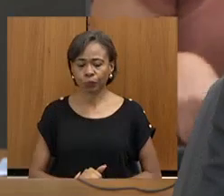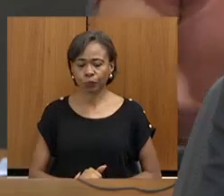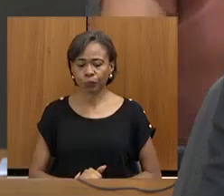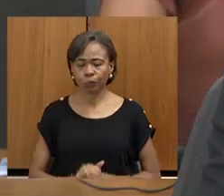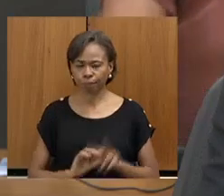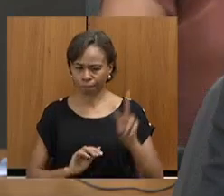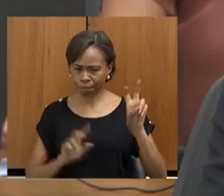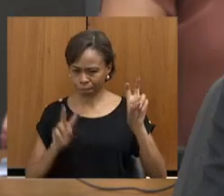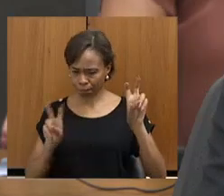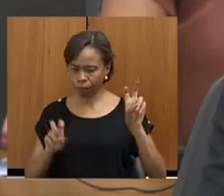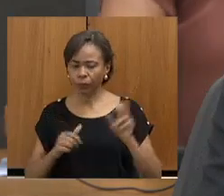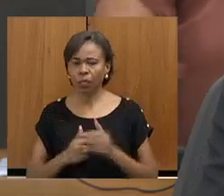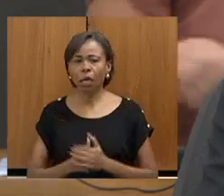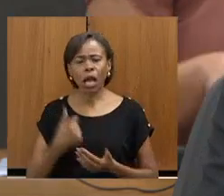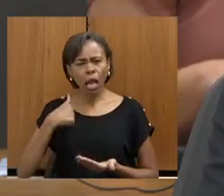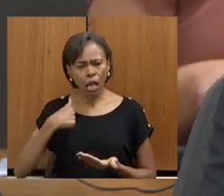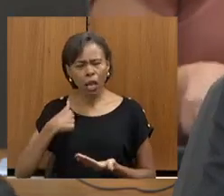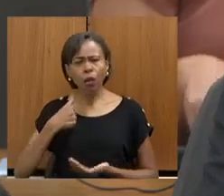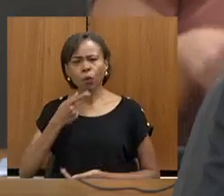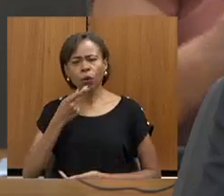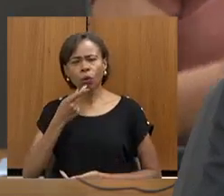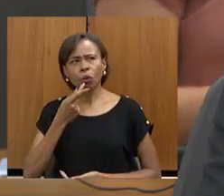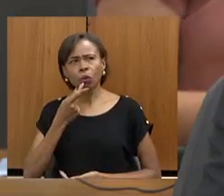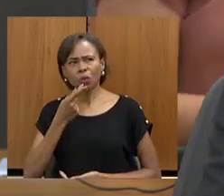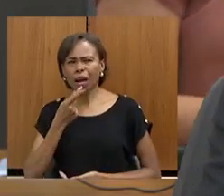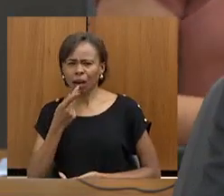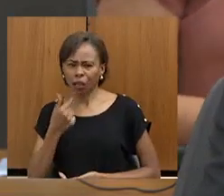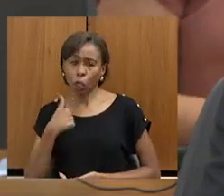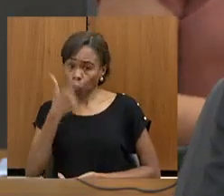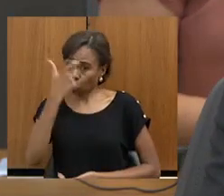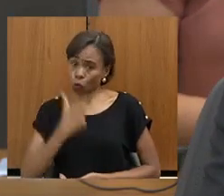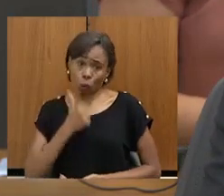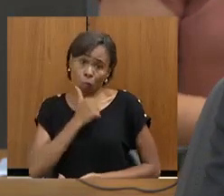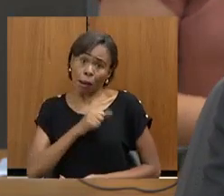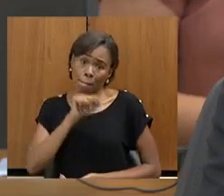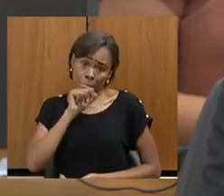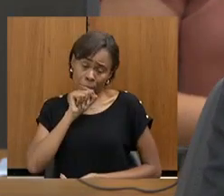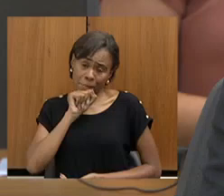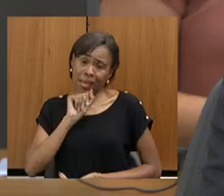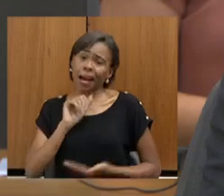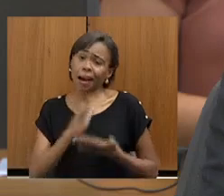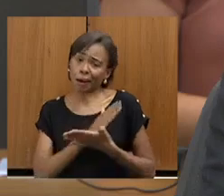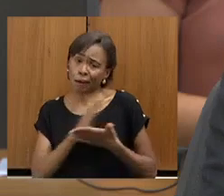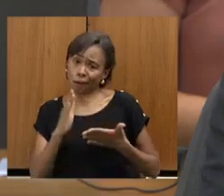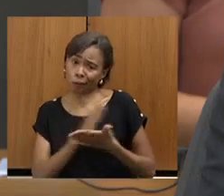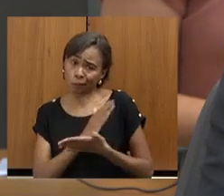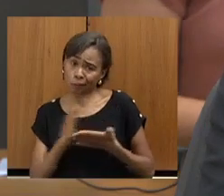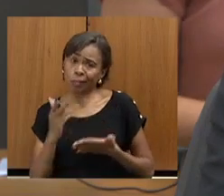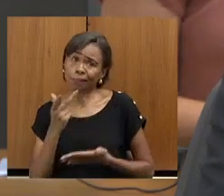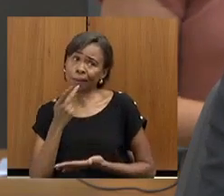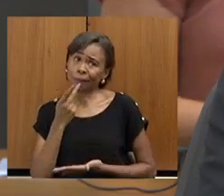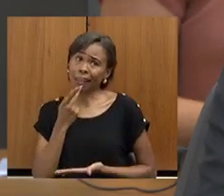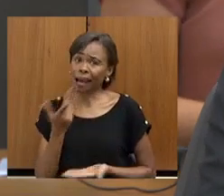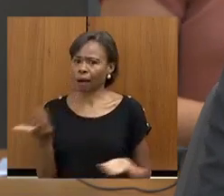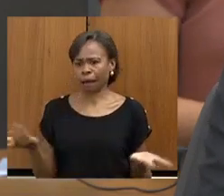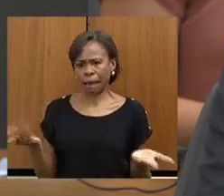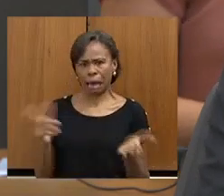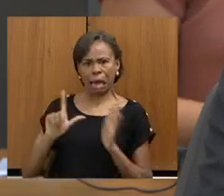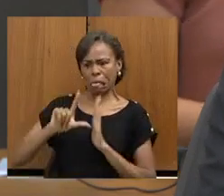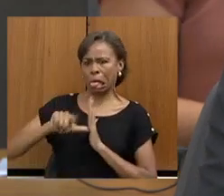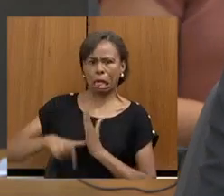mãe, apenas uma mãe. Alguns podem julgar tardio o momento, mas durante todos estes